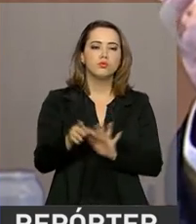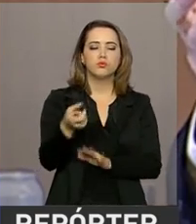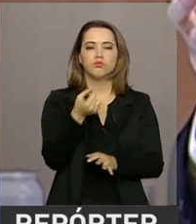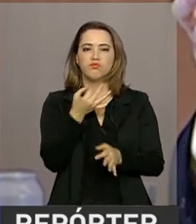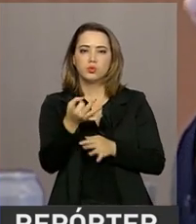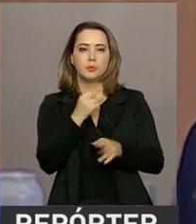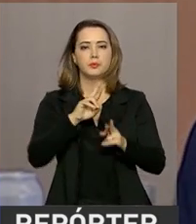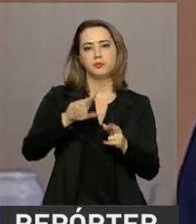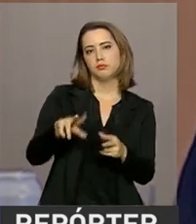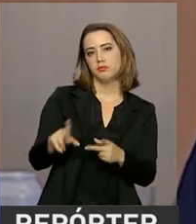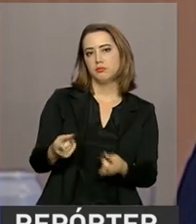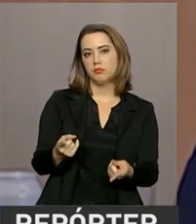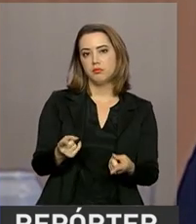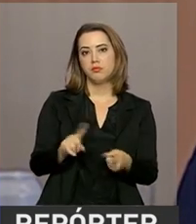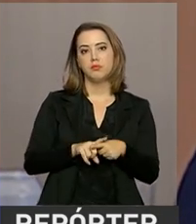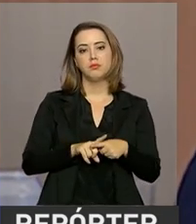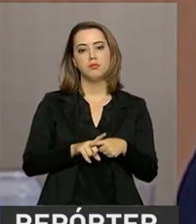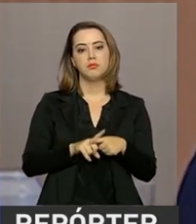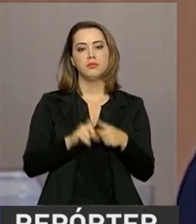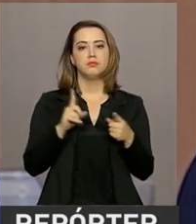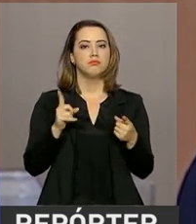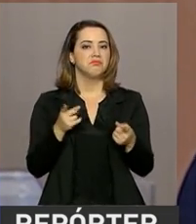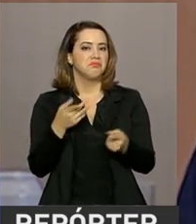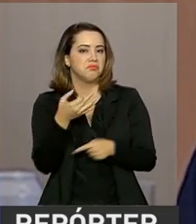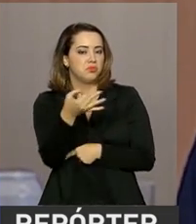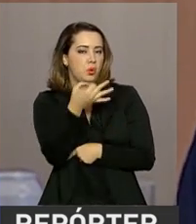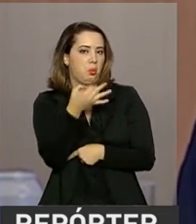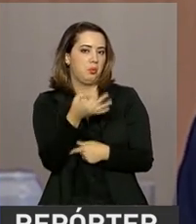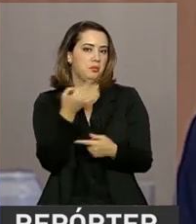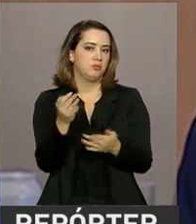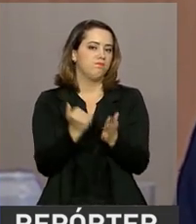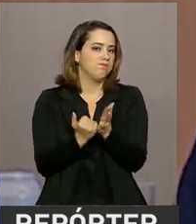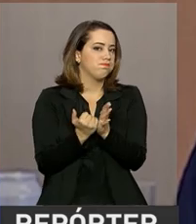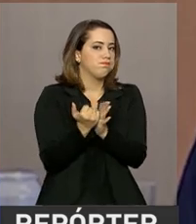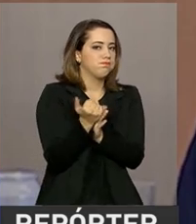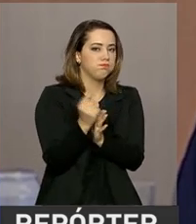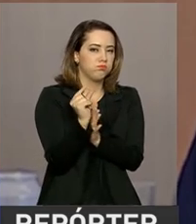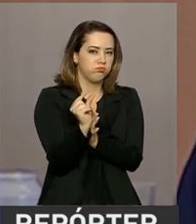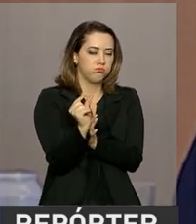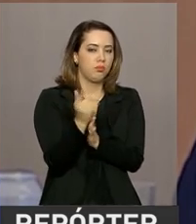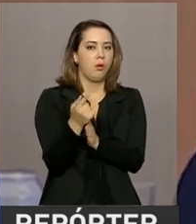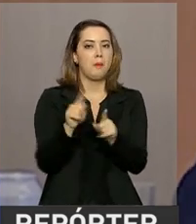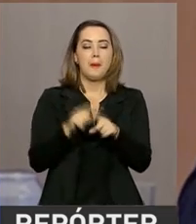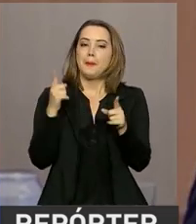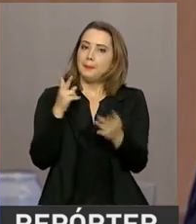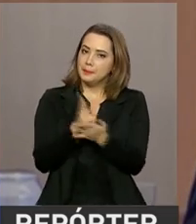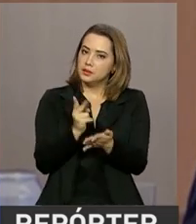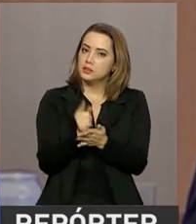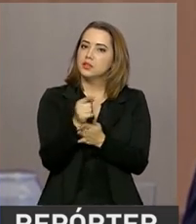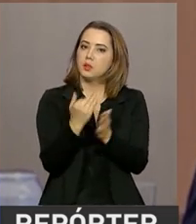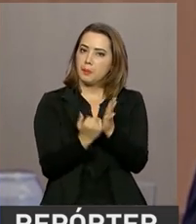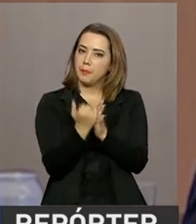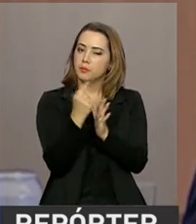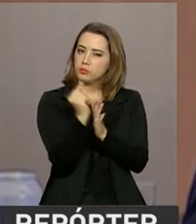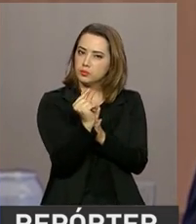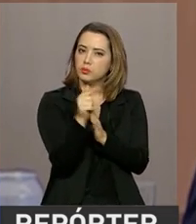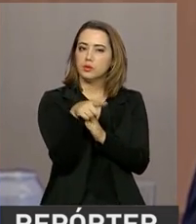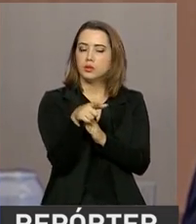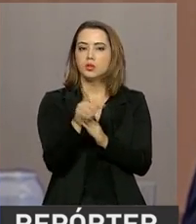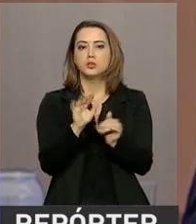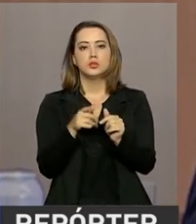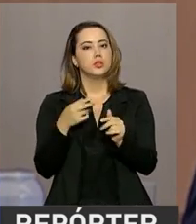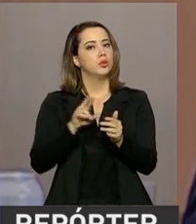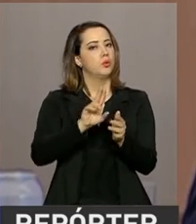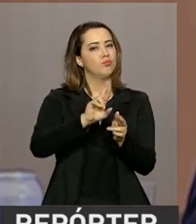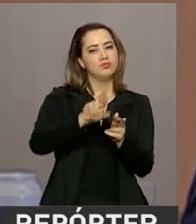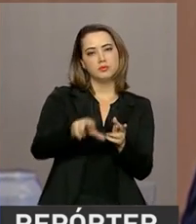Banco Central acham que pode ser um pouco acima Mas mesmo nesse caso a magnitude